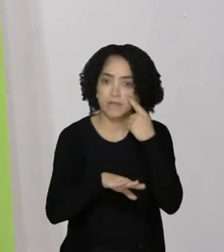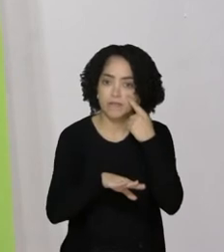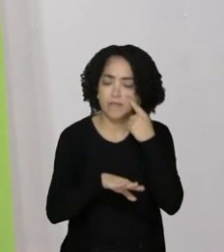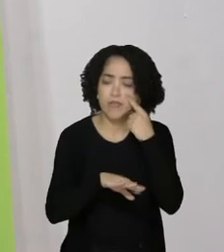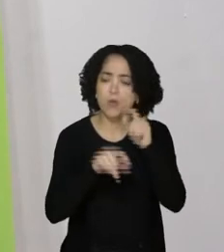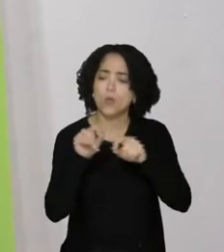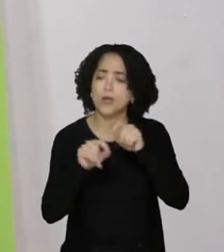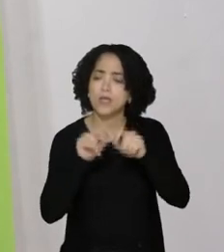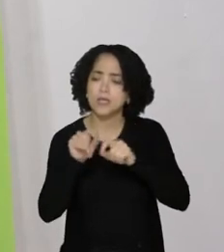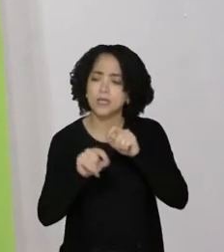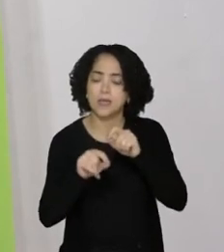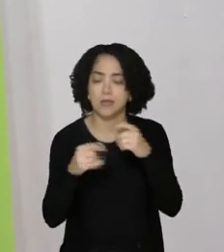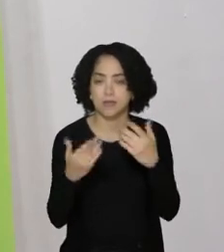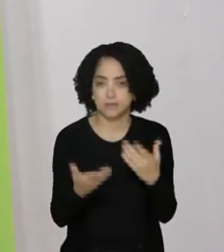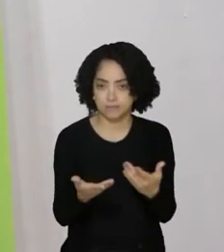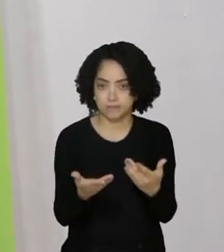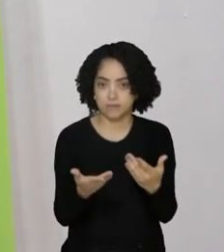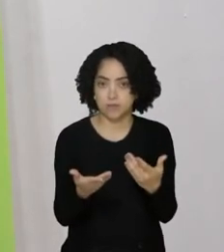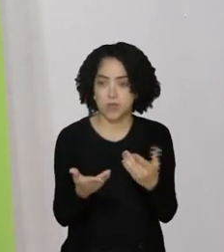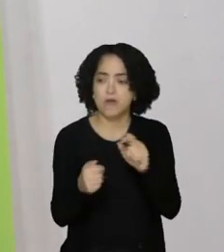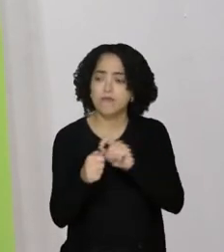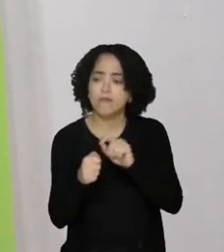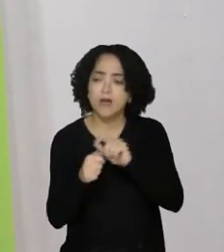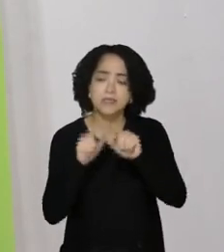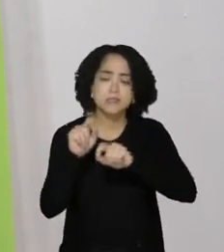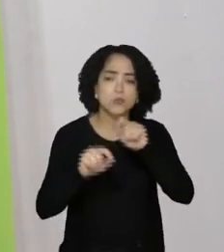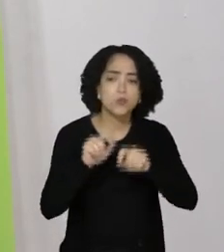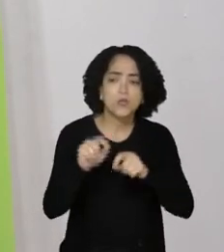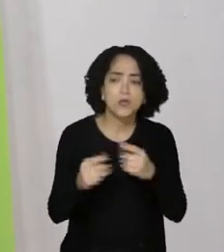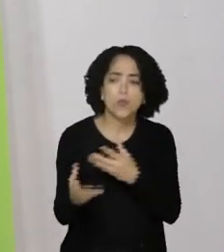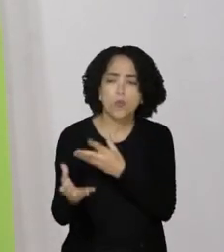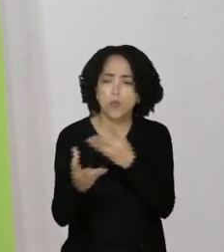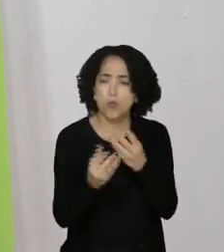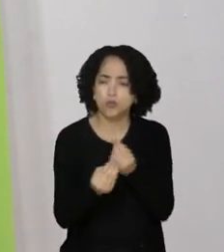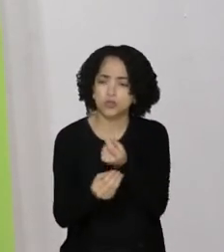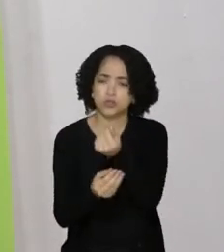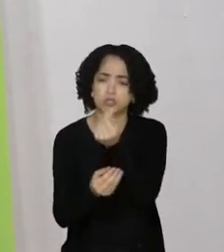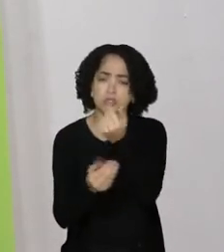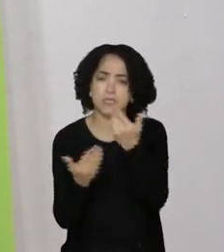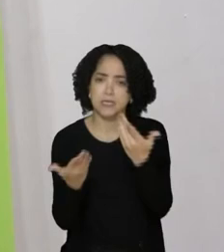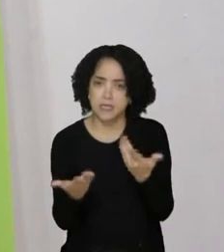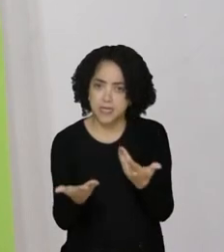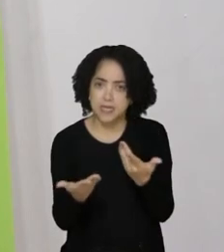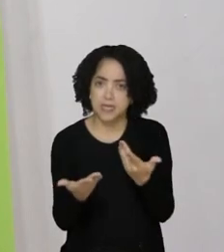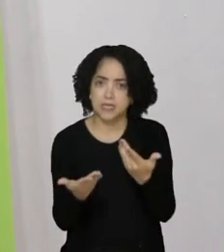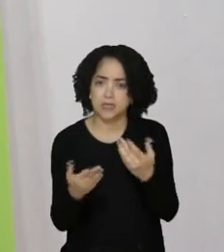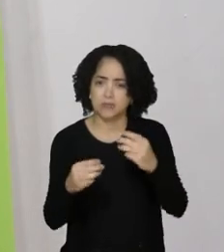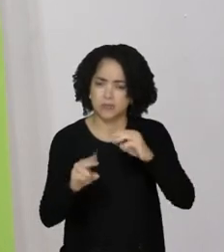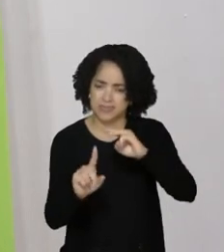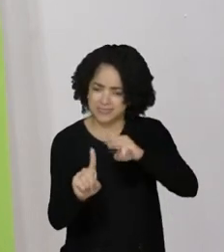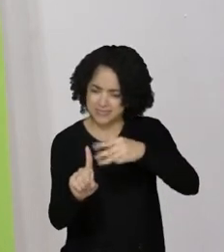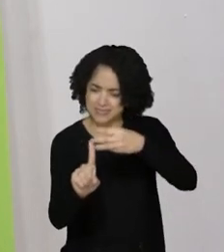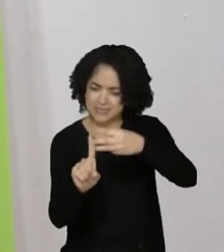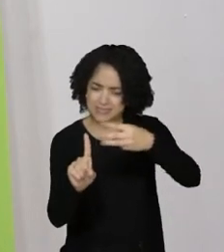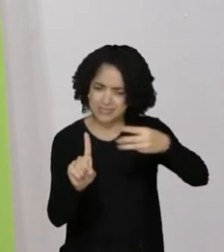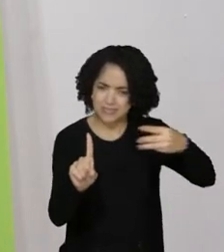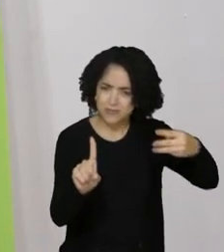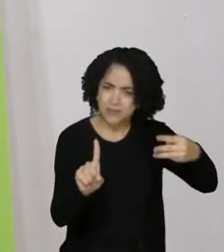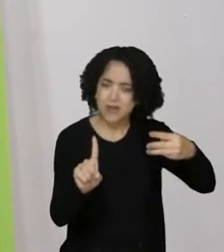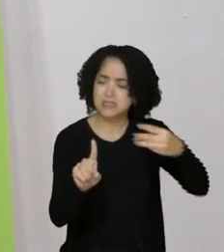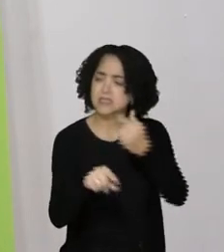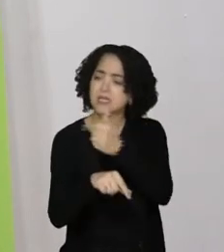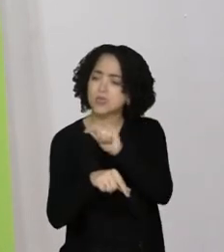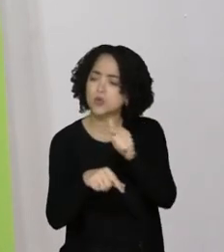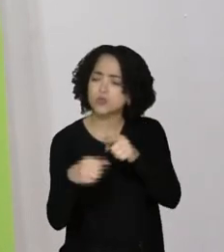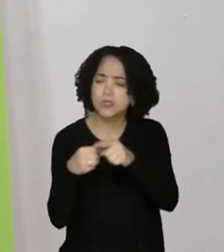é a Celesc o que fazem com tanto dinheiro porque não tem rede trifásica no interior de Santa Catarina porque